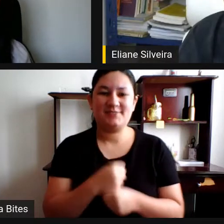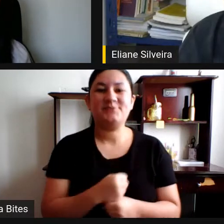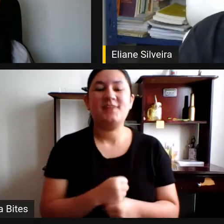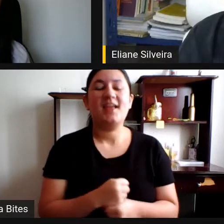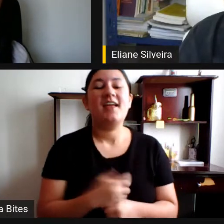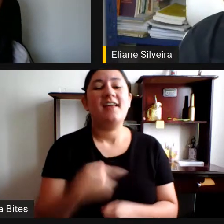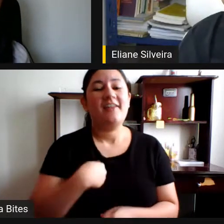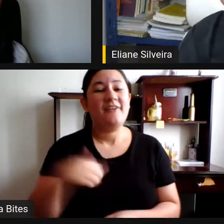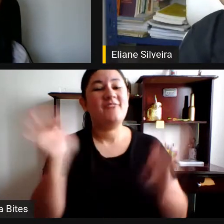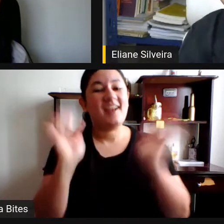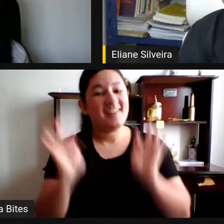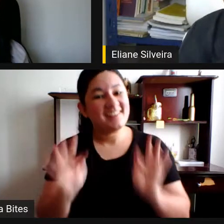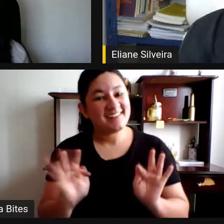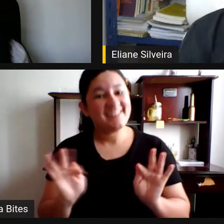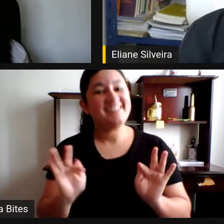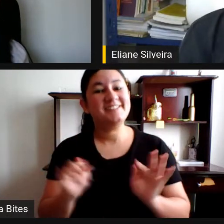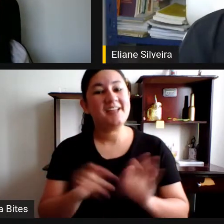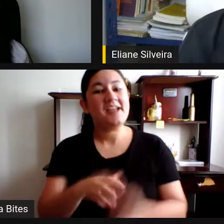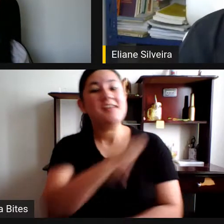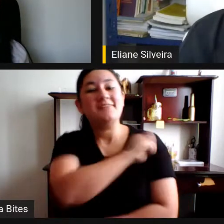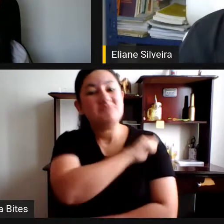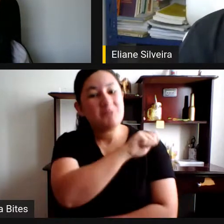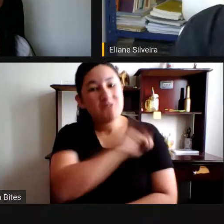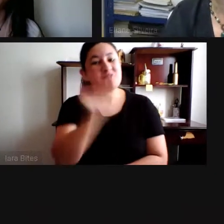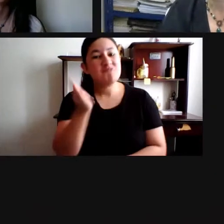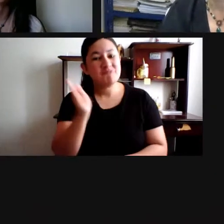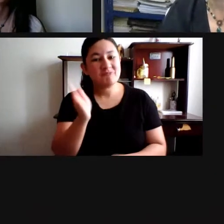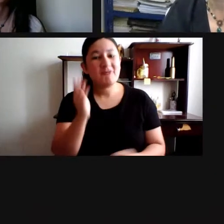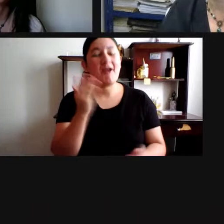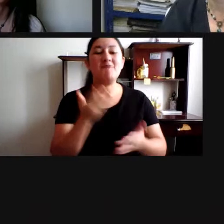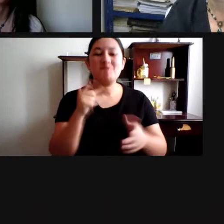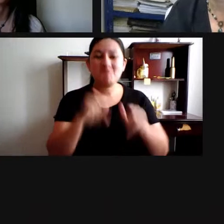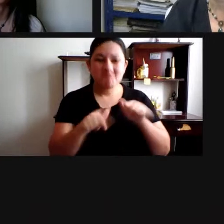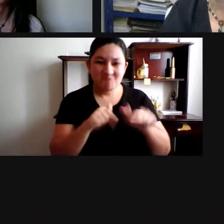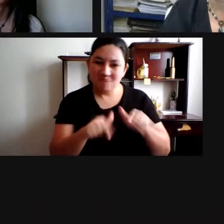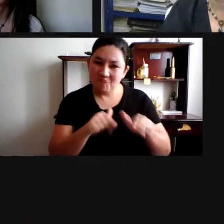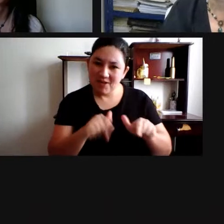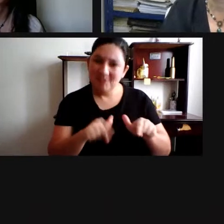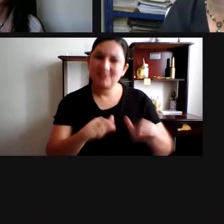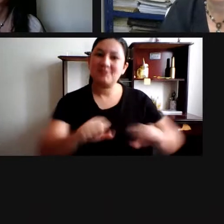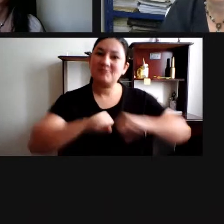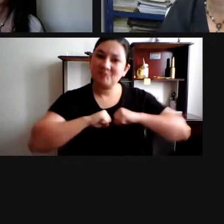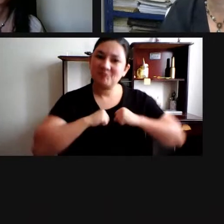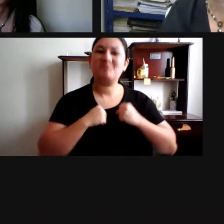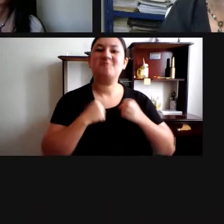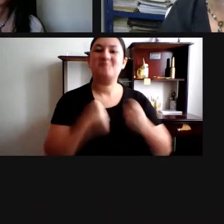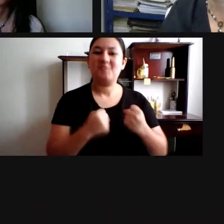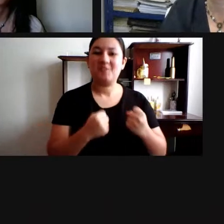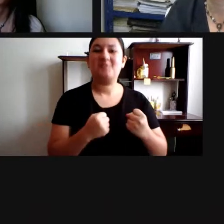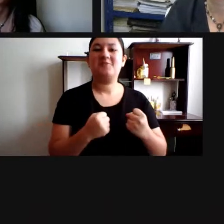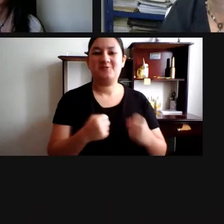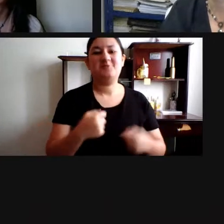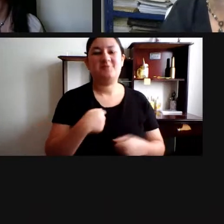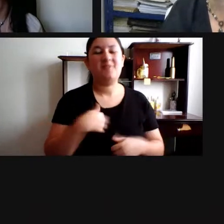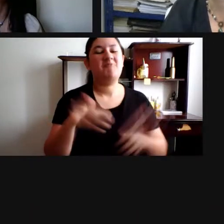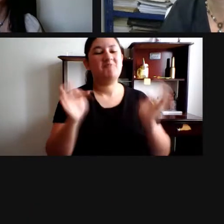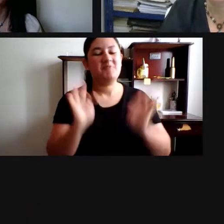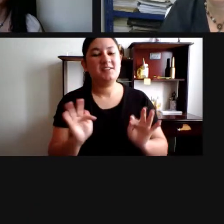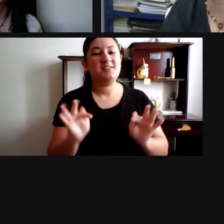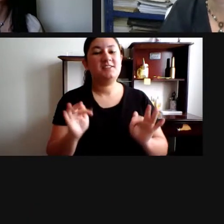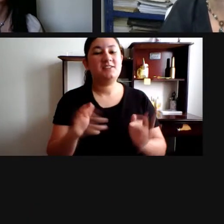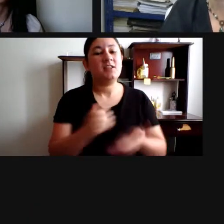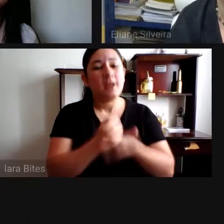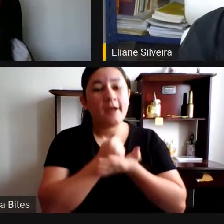nesse momento. E não só o trabalho dos alunos, o trabalho dos alunos que foi apoiado pelos professores, pelos